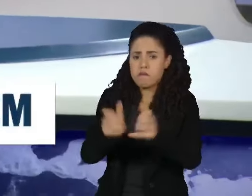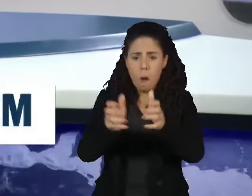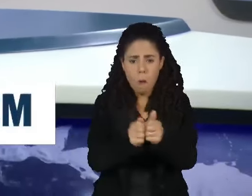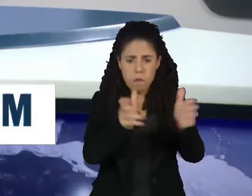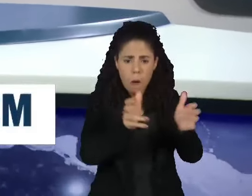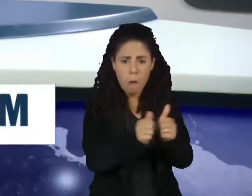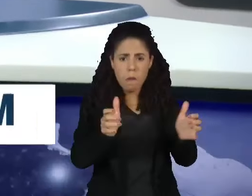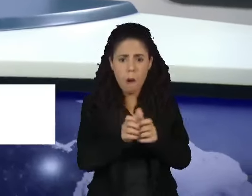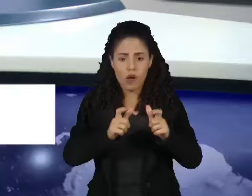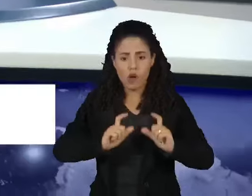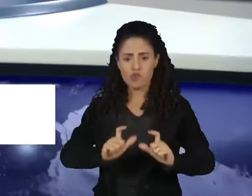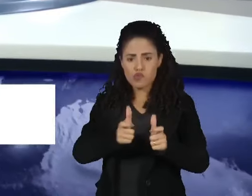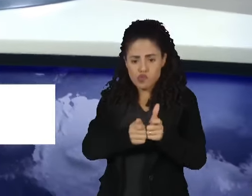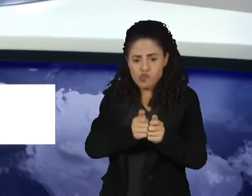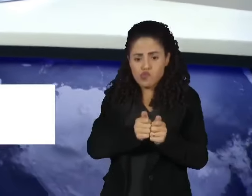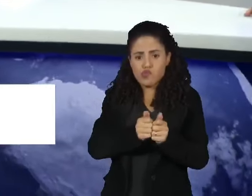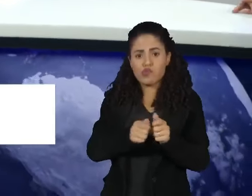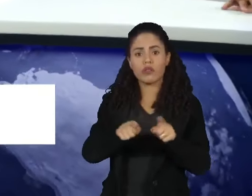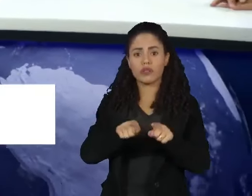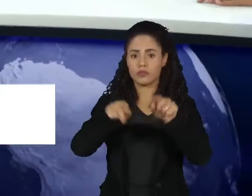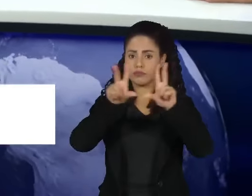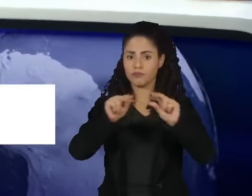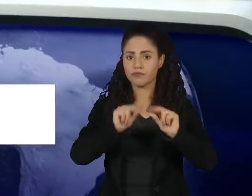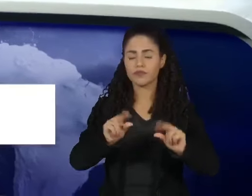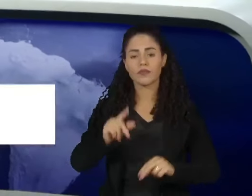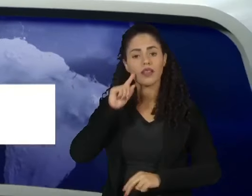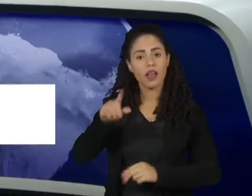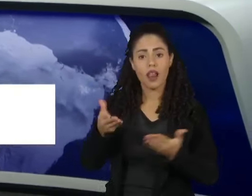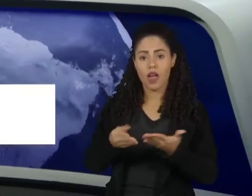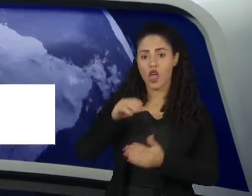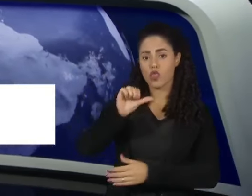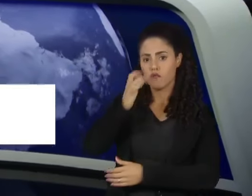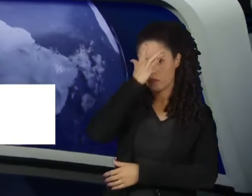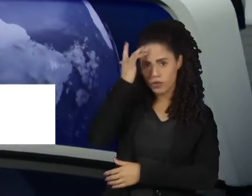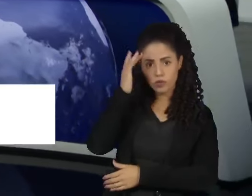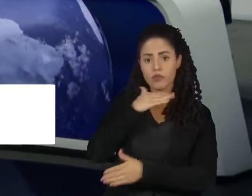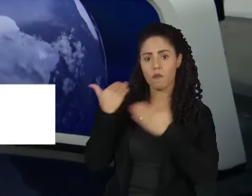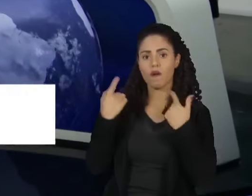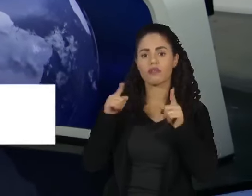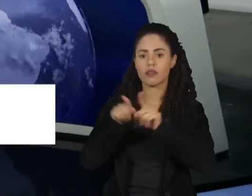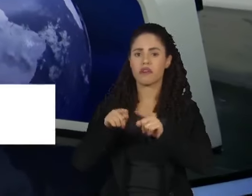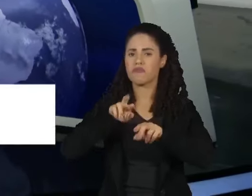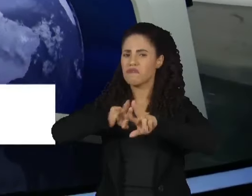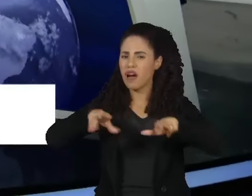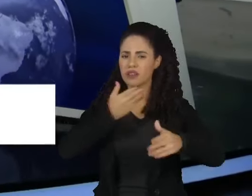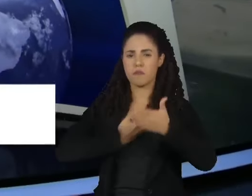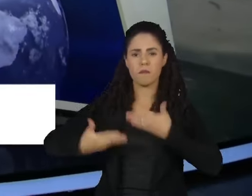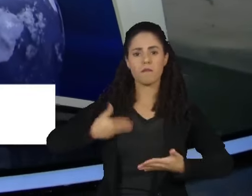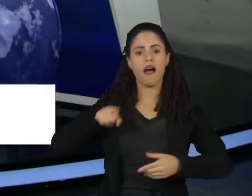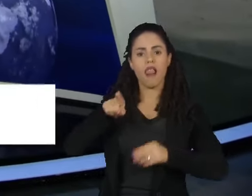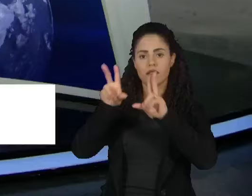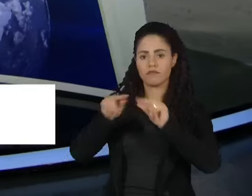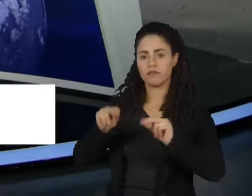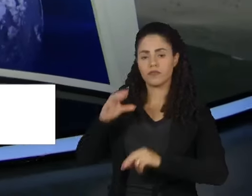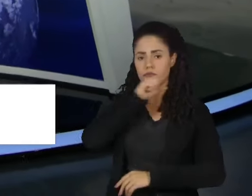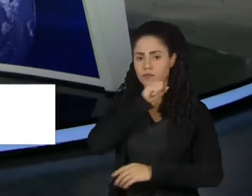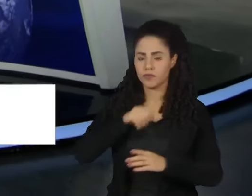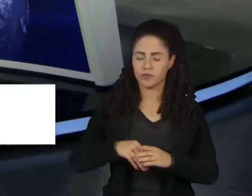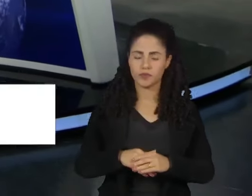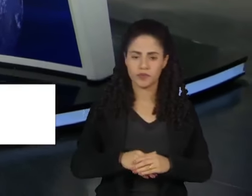em dispositivos de mensagens do Hezbollah deixam pelo menos 9 mortos e milhares de feridos no Líbano. A gente volta já já.